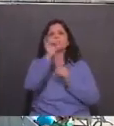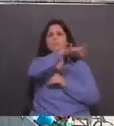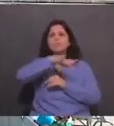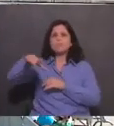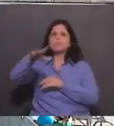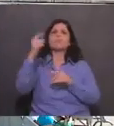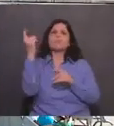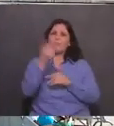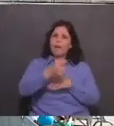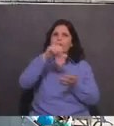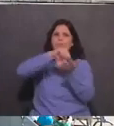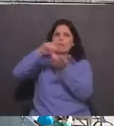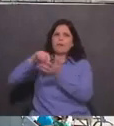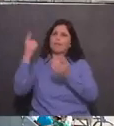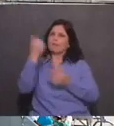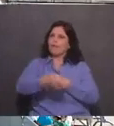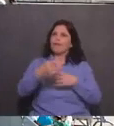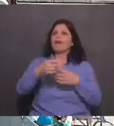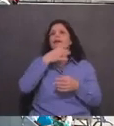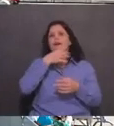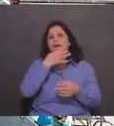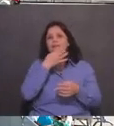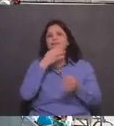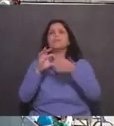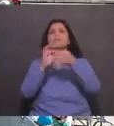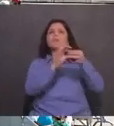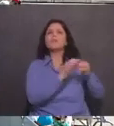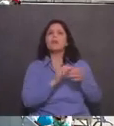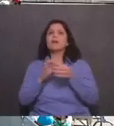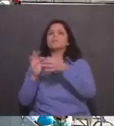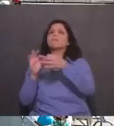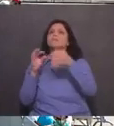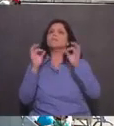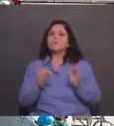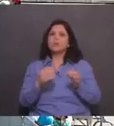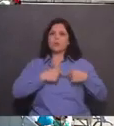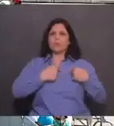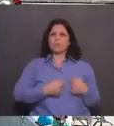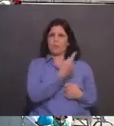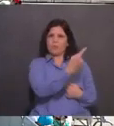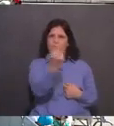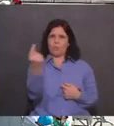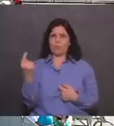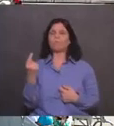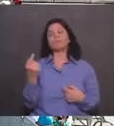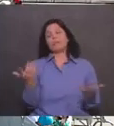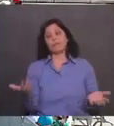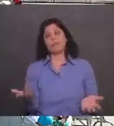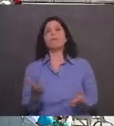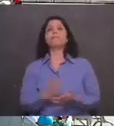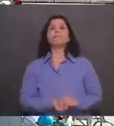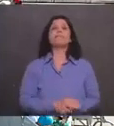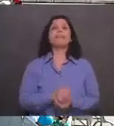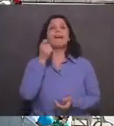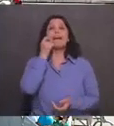unidade, na comunhão e no amor derramado nos corações de todos. Por sua vez, os